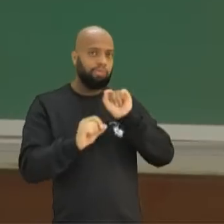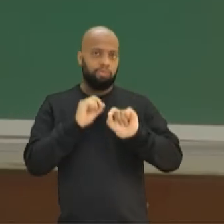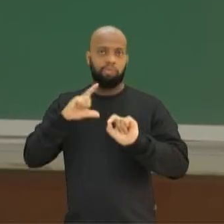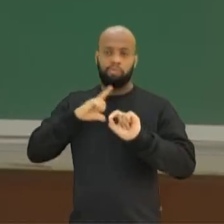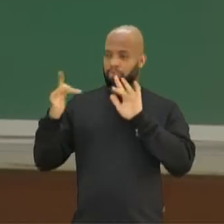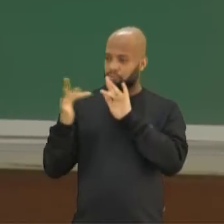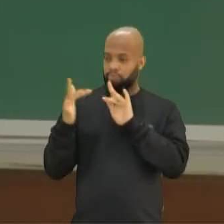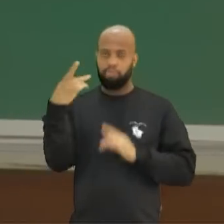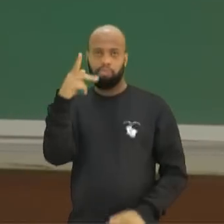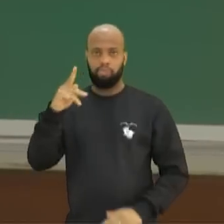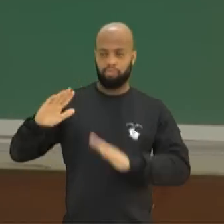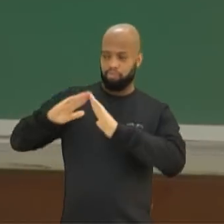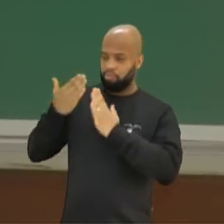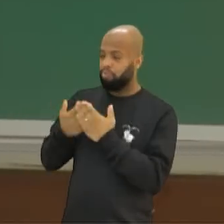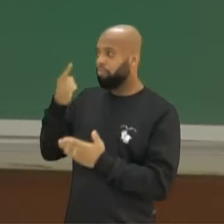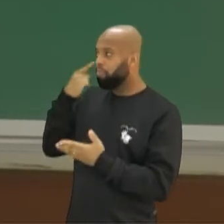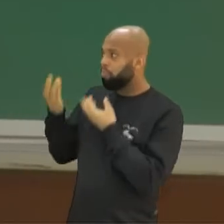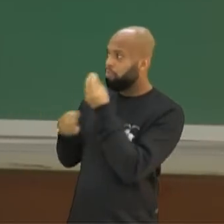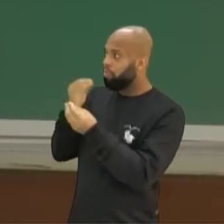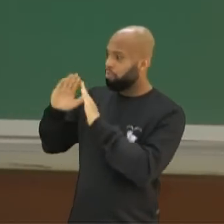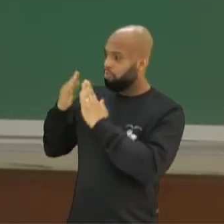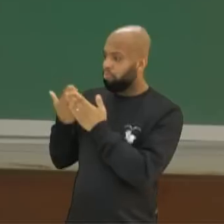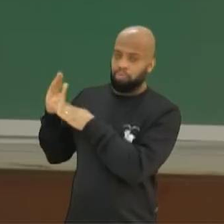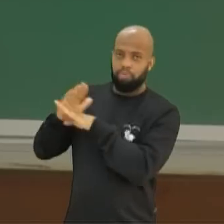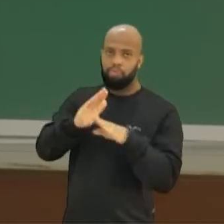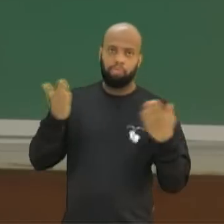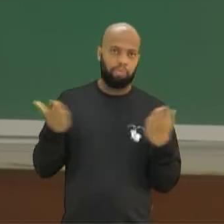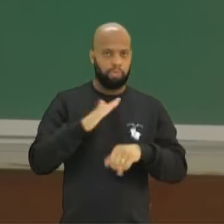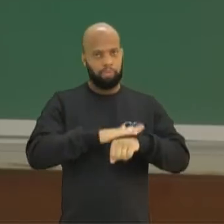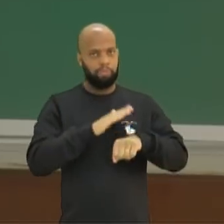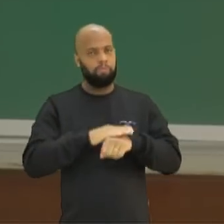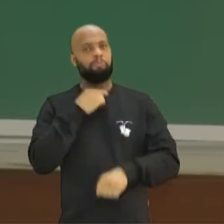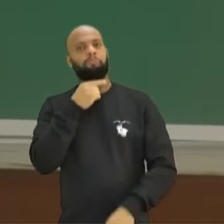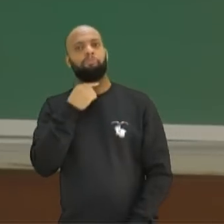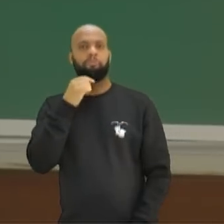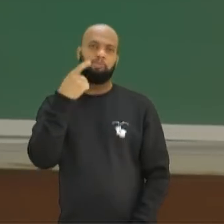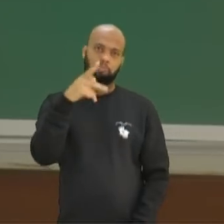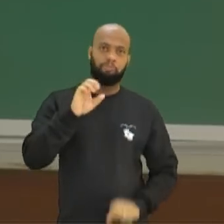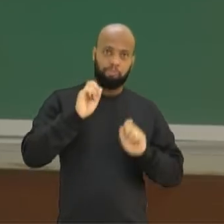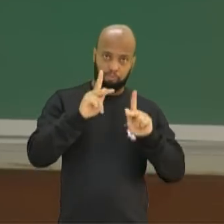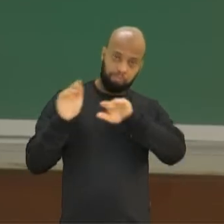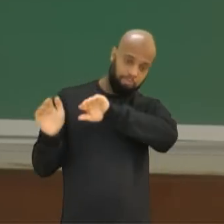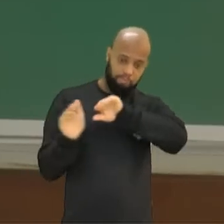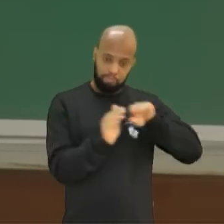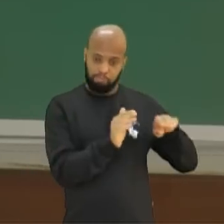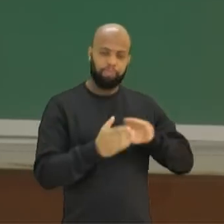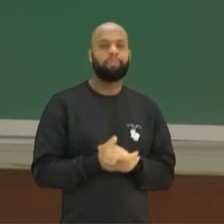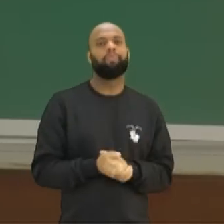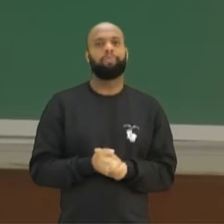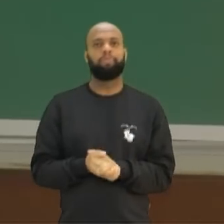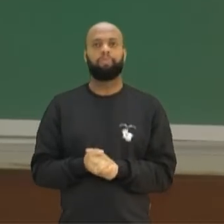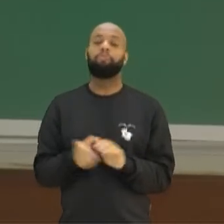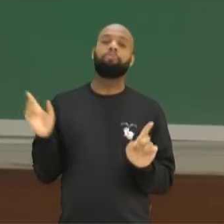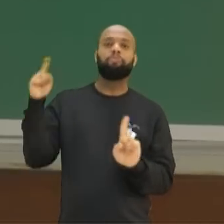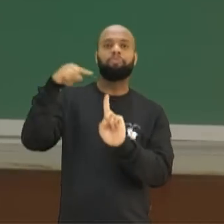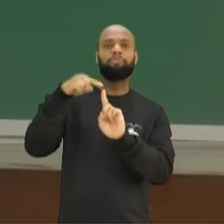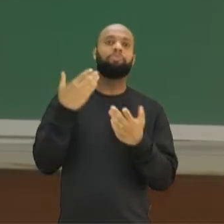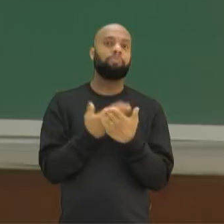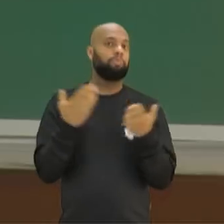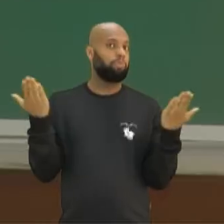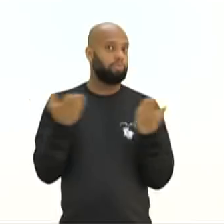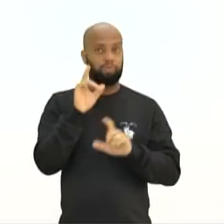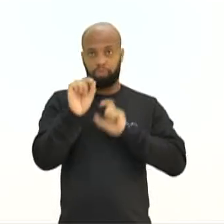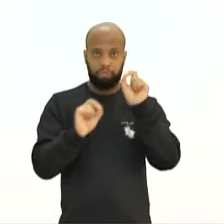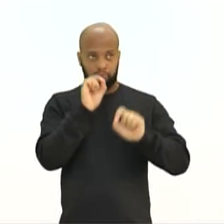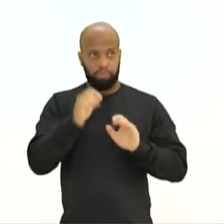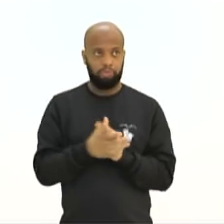com a escola para ver como que a escola pode te ajudar nessas dúvidas, ok? Dado o recado, vamos aos nossos objetivos de hoje.